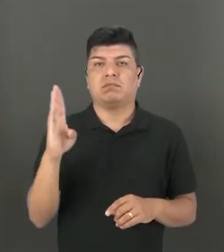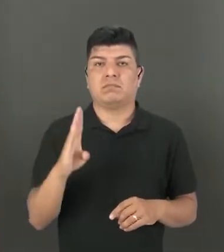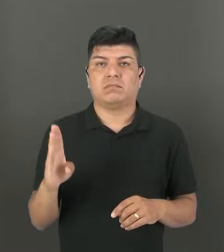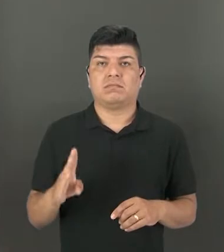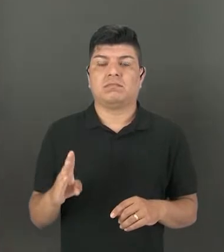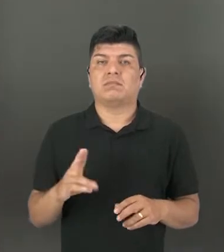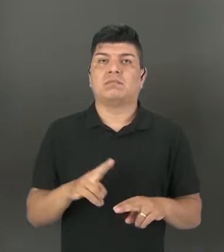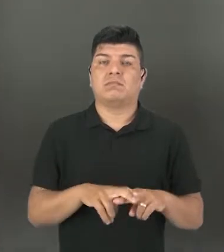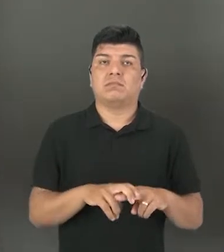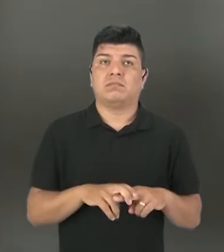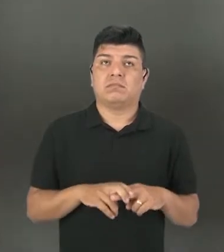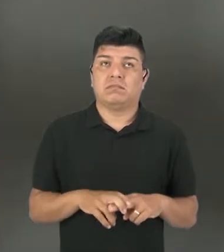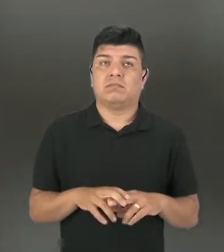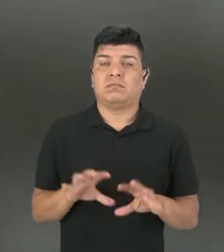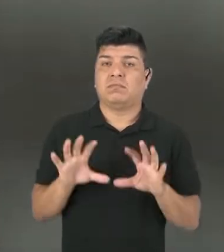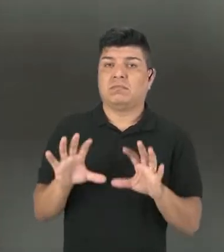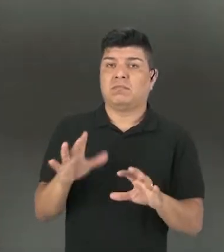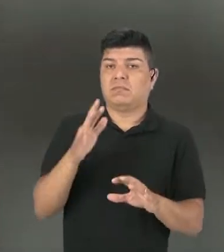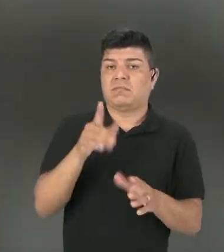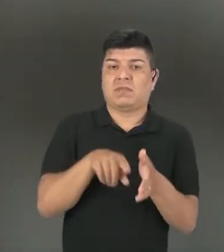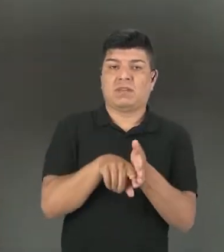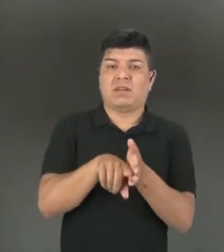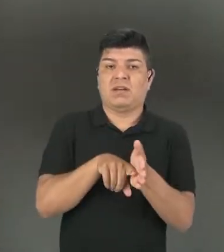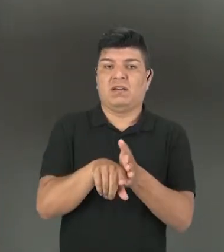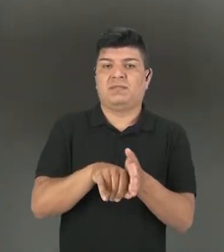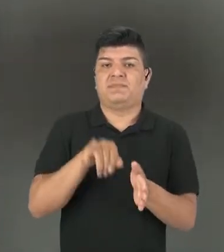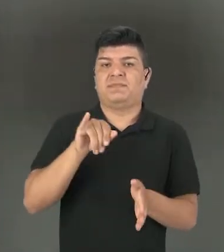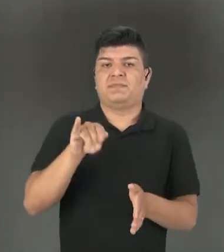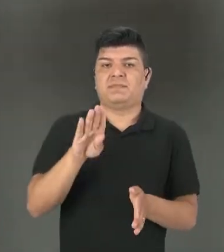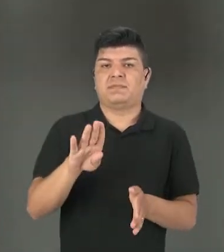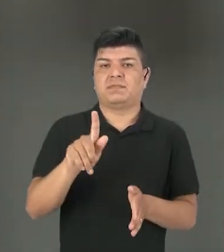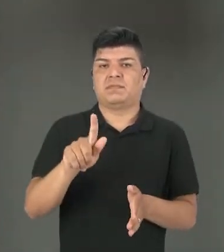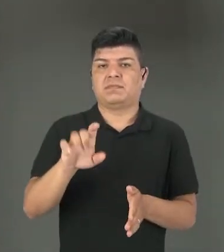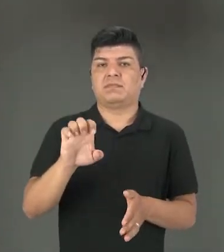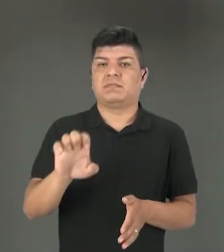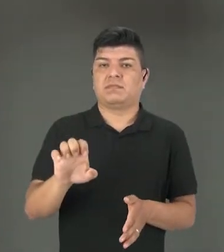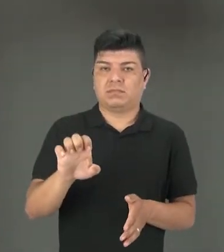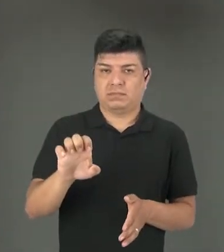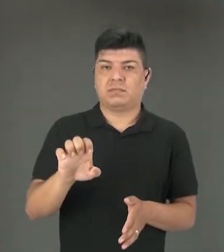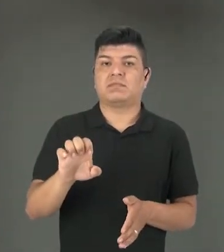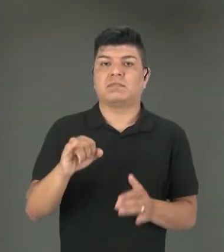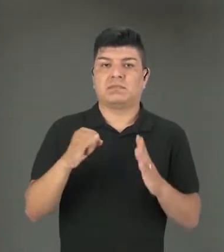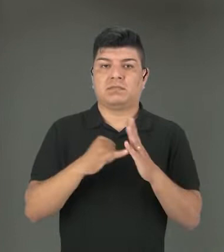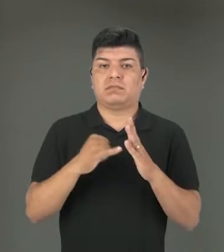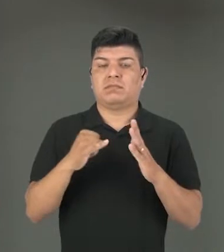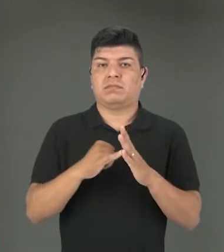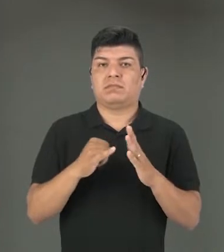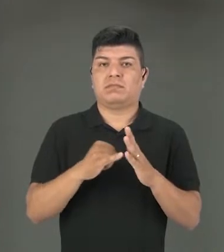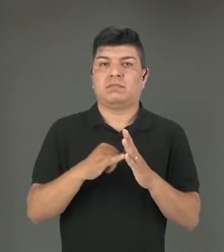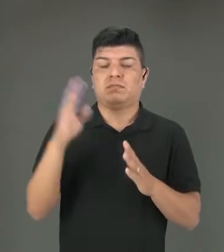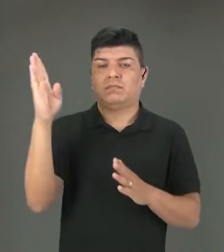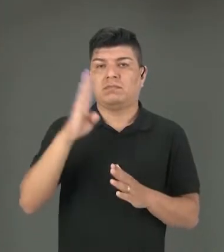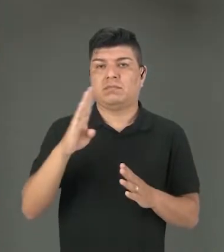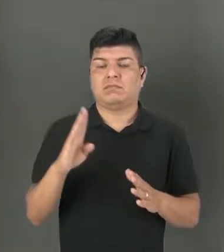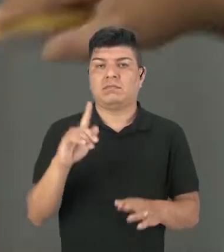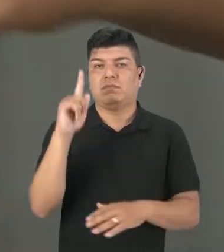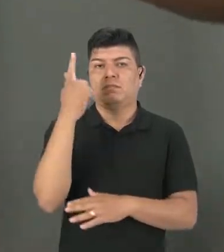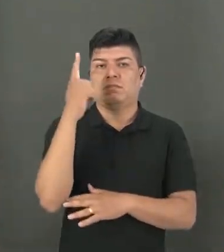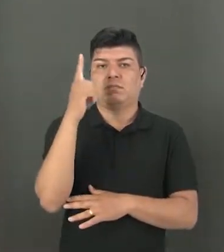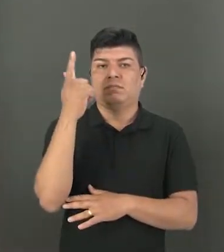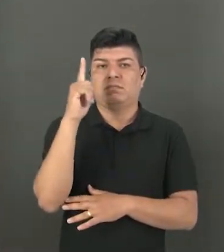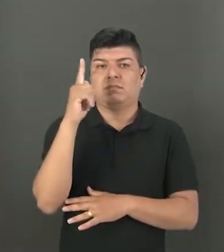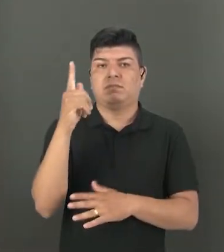Brasil. De acordo com pesquisa do IBGE, Instituto Brasileiro de Geografia e Estatística.